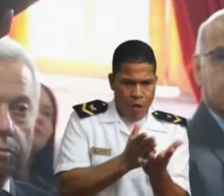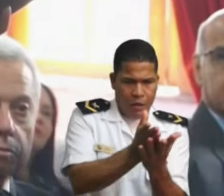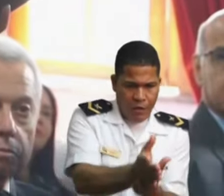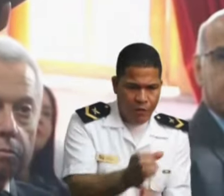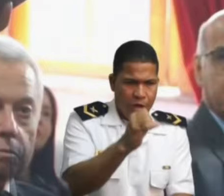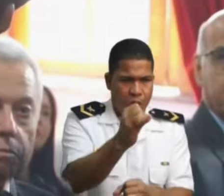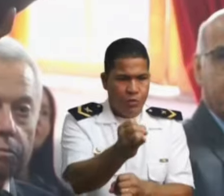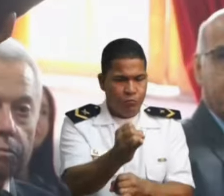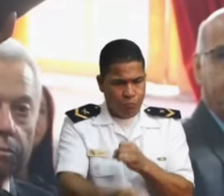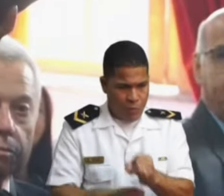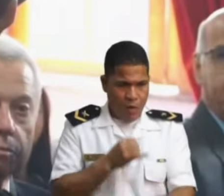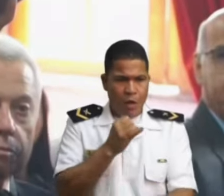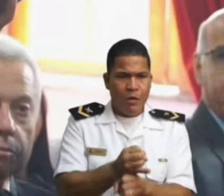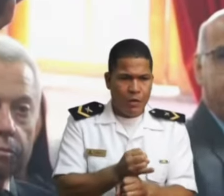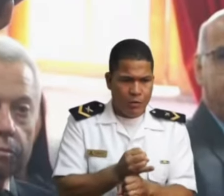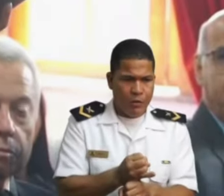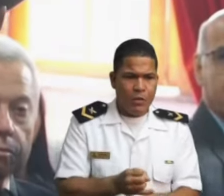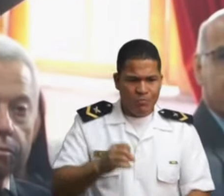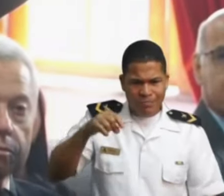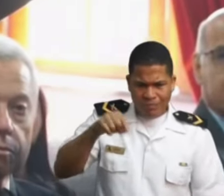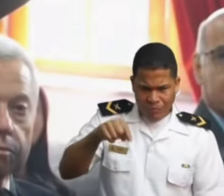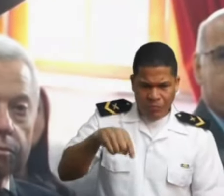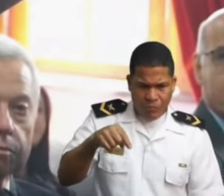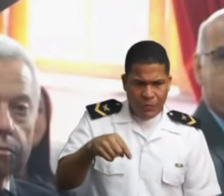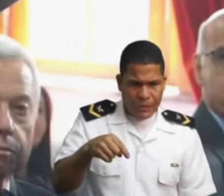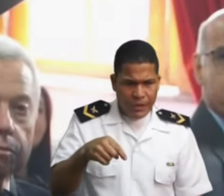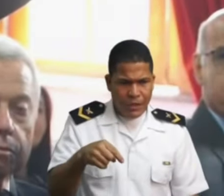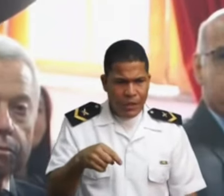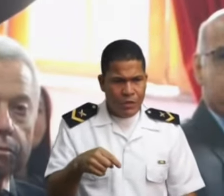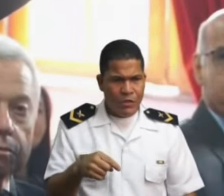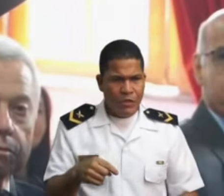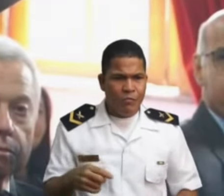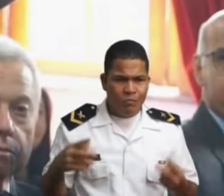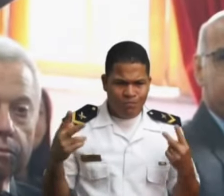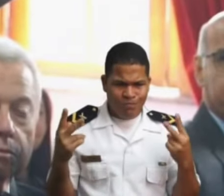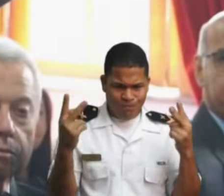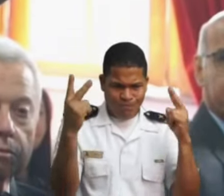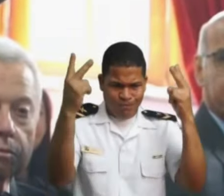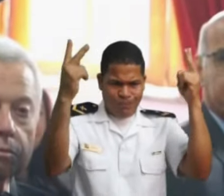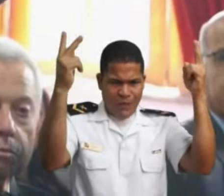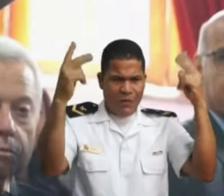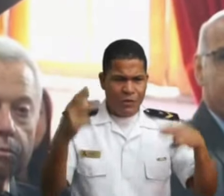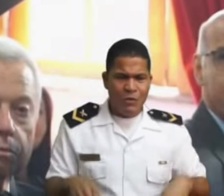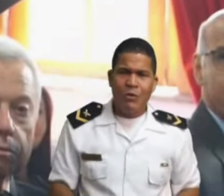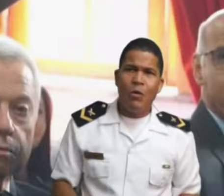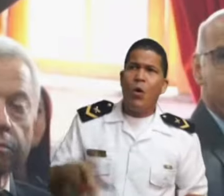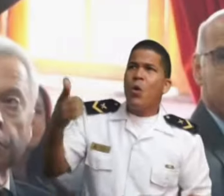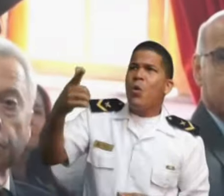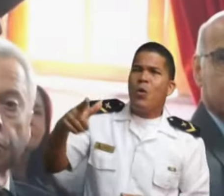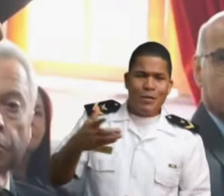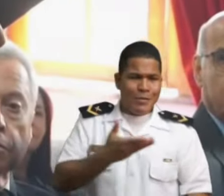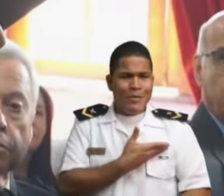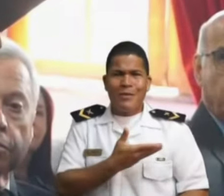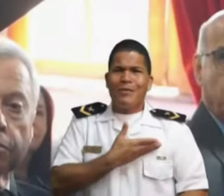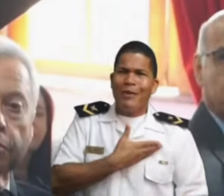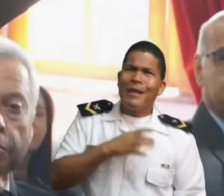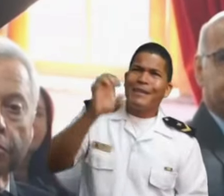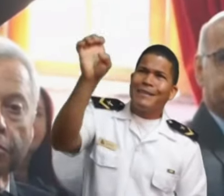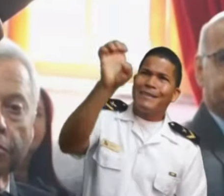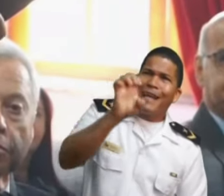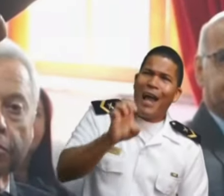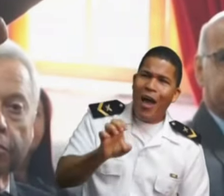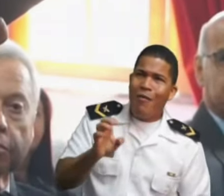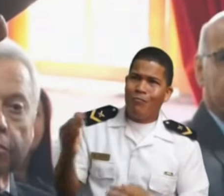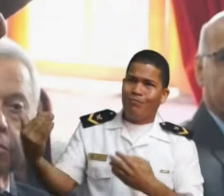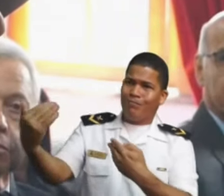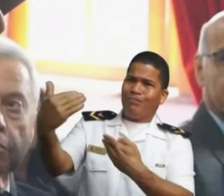Esse era, na verdade, um clamor de vários colegas de outros estados do Brasil que precisavam viajar